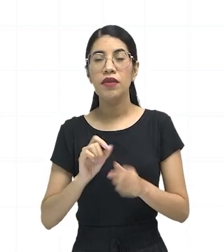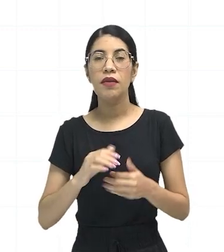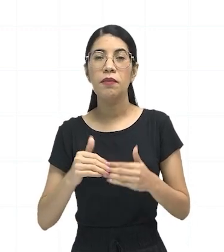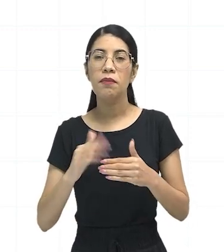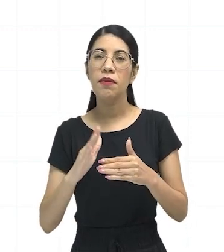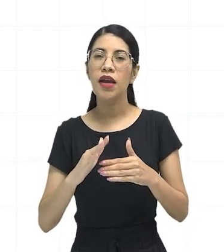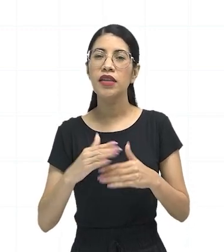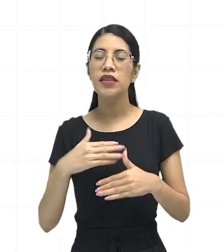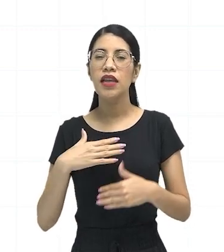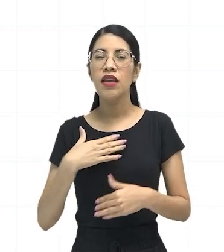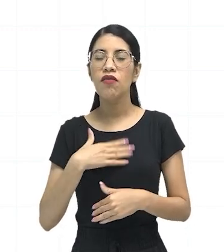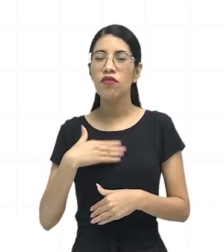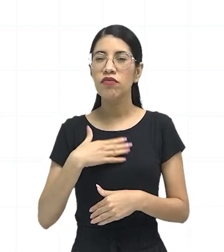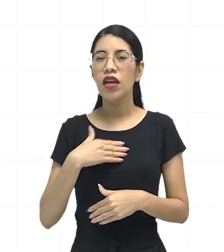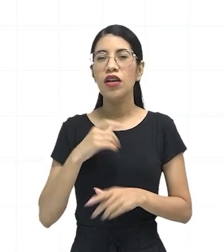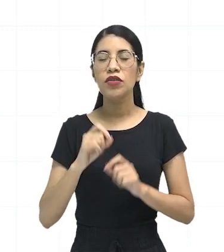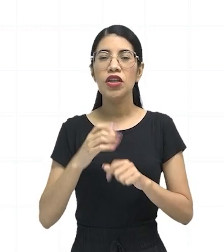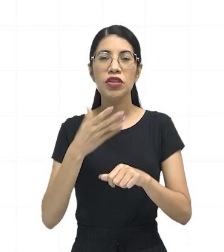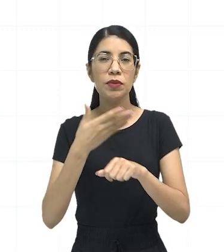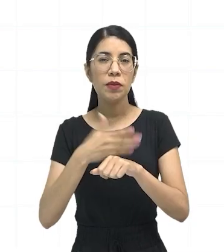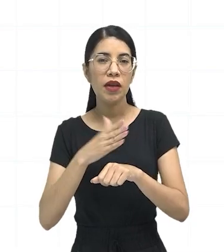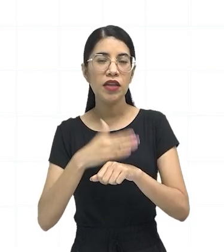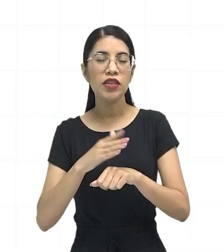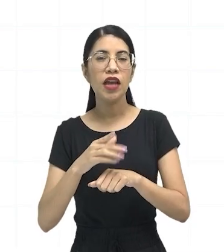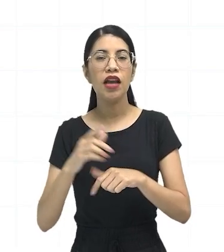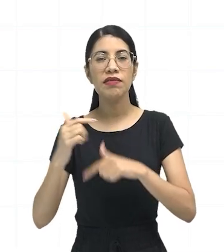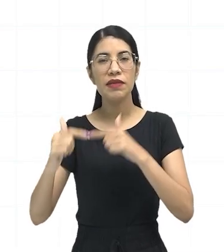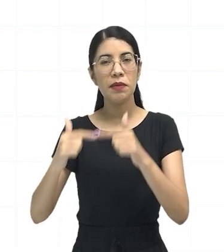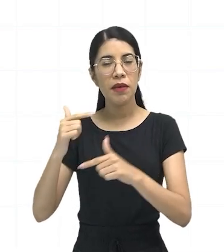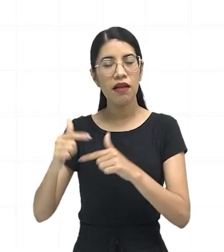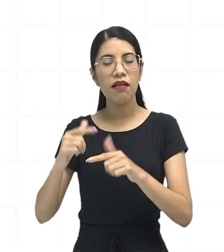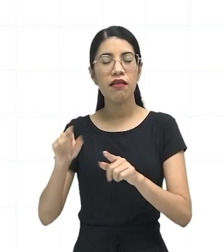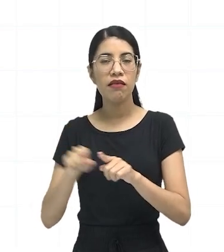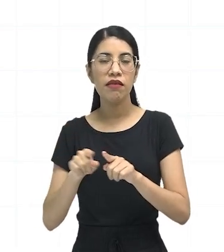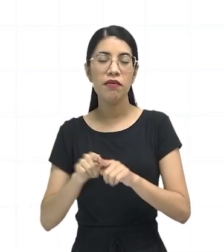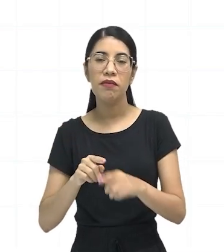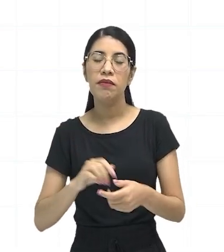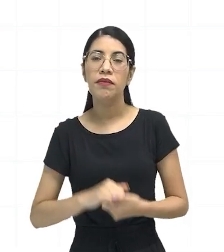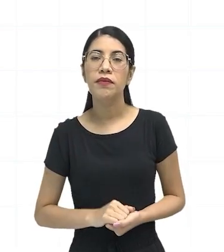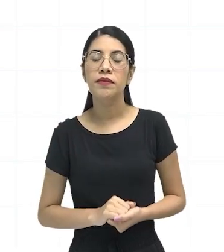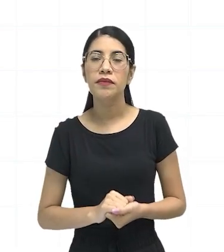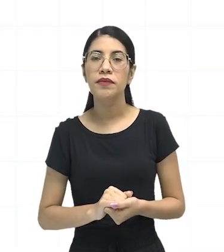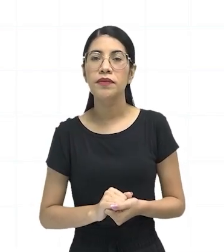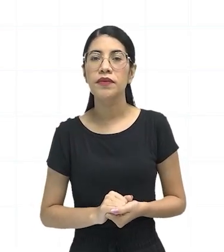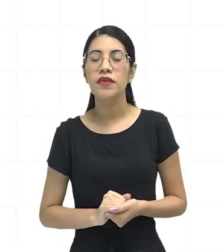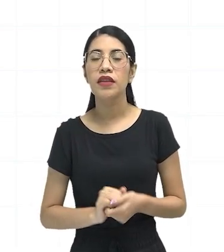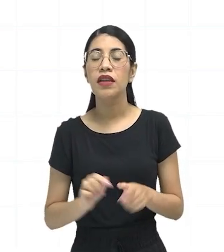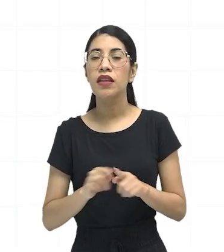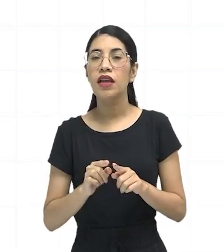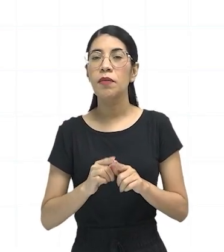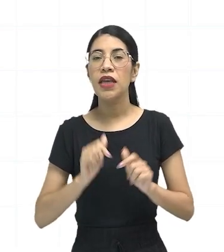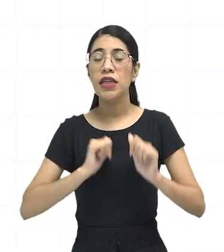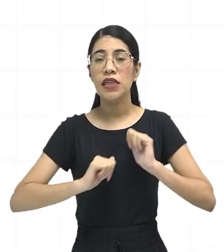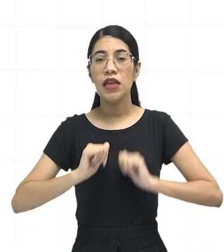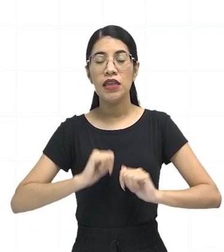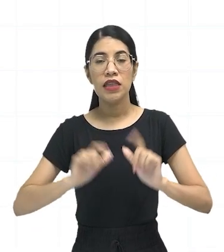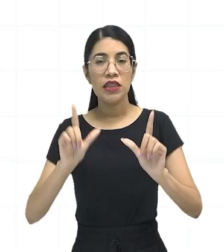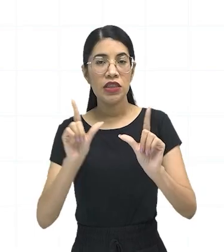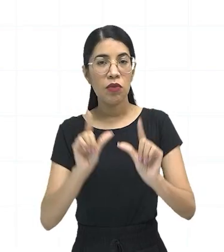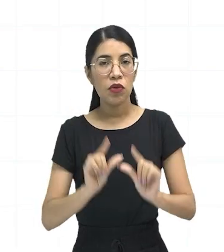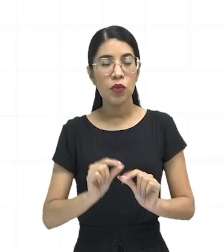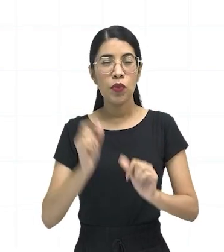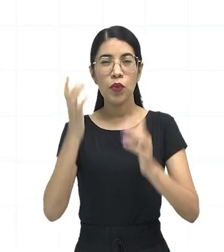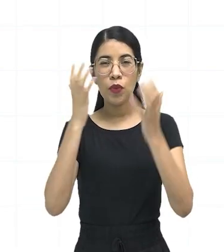com mais disposição para as atividades do dia a dia. Outro benefício é que diminui a ansiedade,